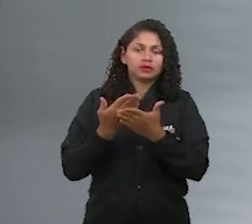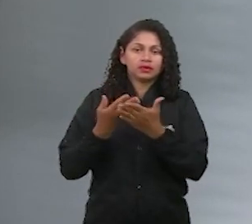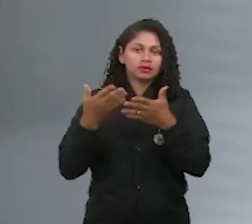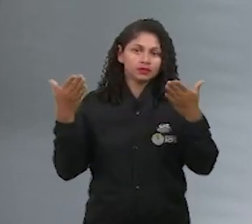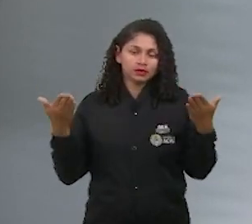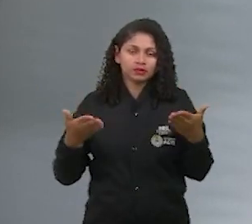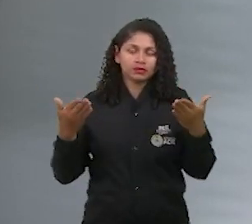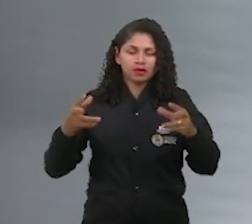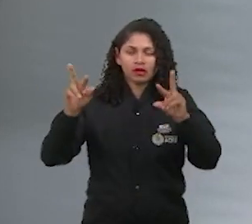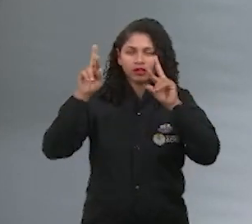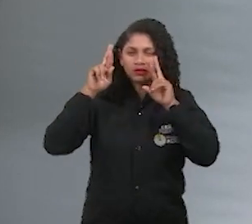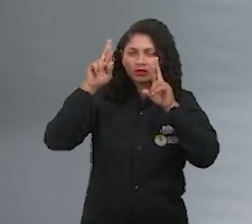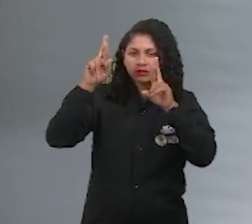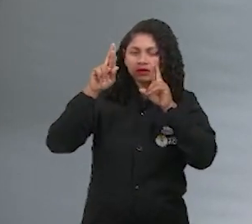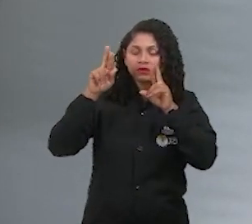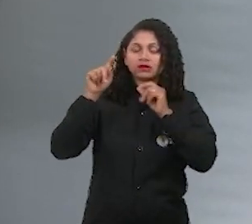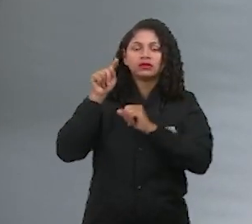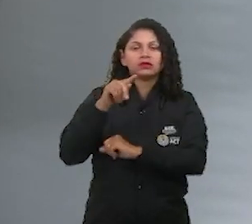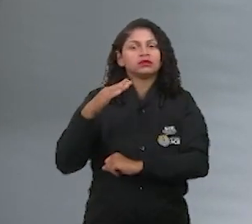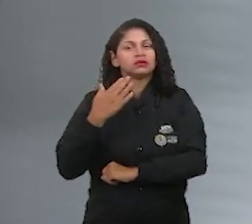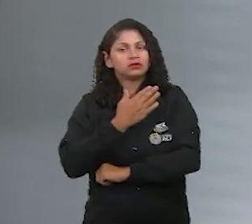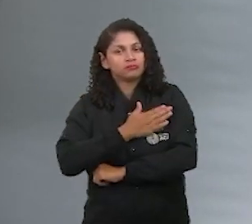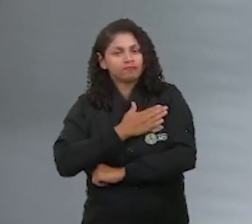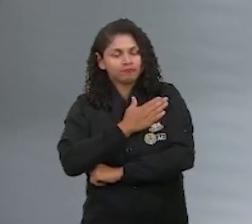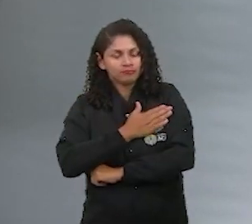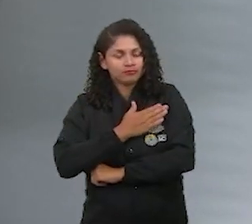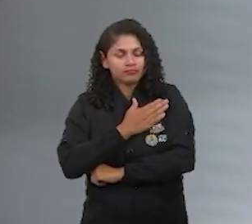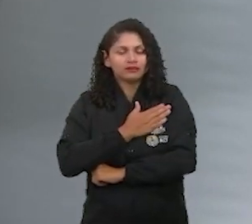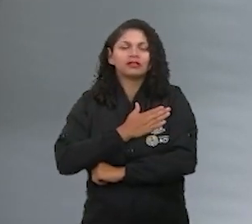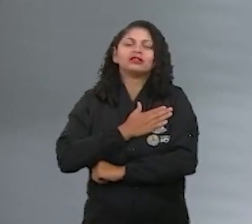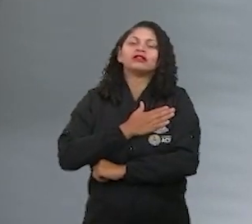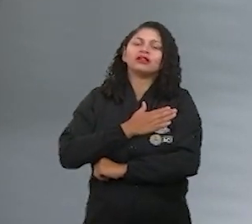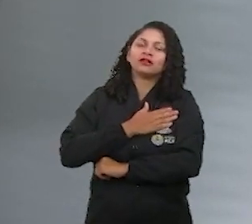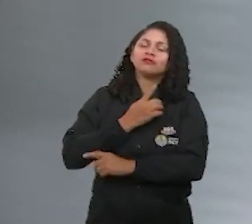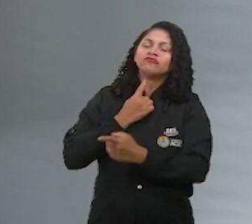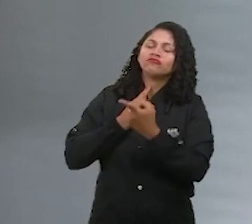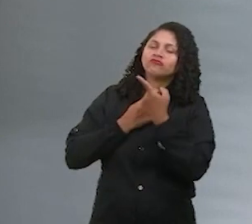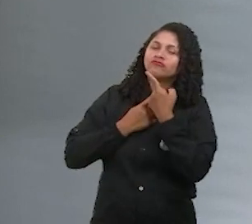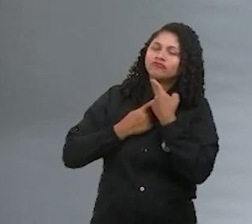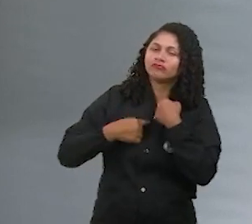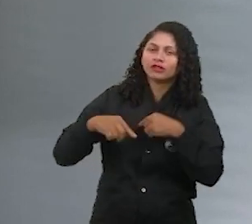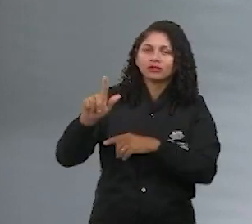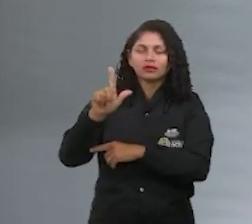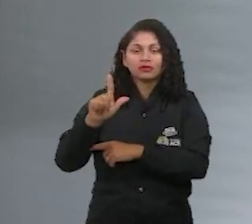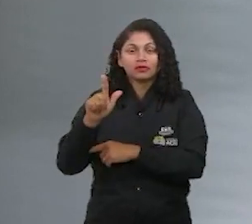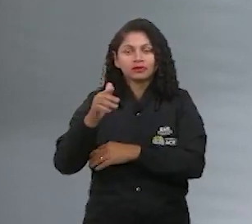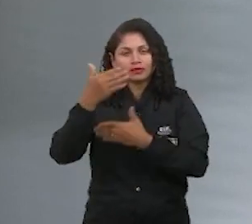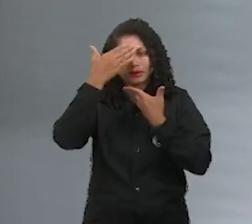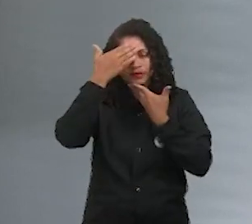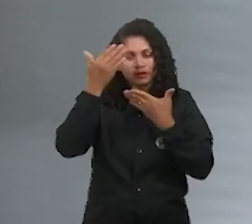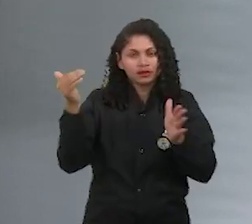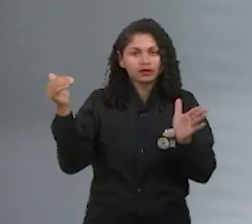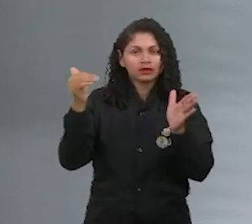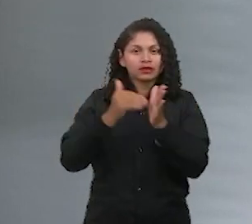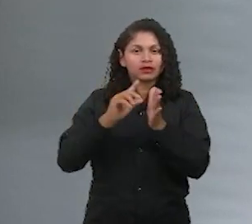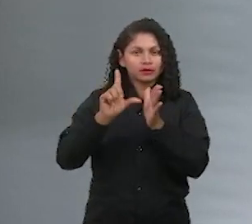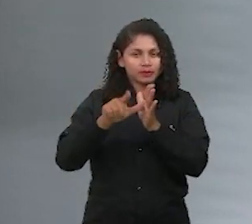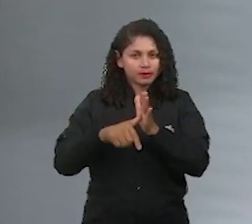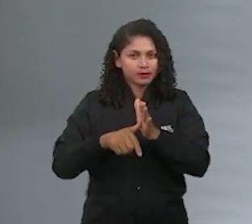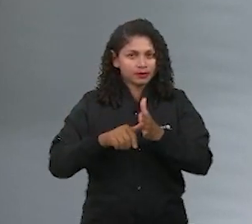que vocês tenham gostado, tenham aguçado mais o gosto pela literatura. Muito obrigada e até a próxima!